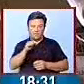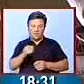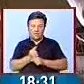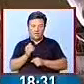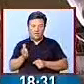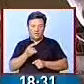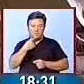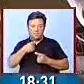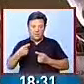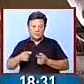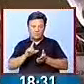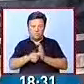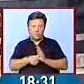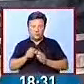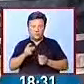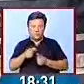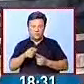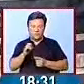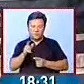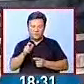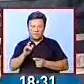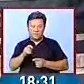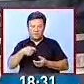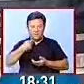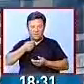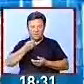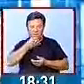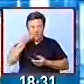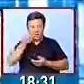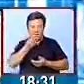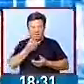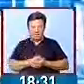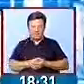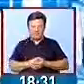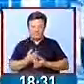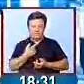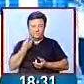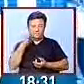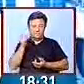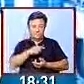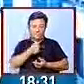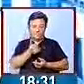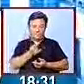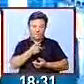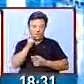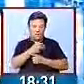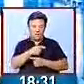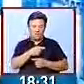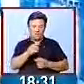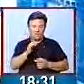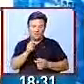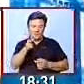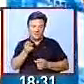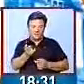a produzir massas, bolachas ou cereais de pequeno almoço. E voltamos à Bienal de Arte de Vila Nova de Cerveira,